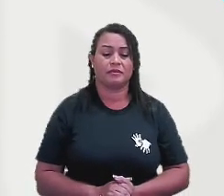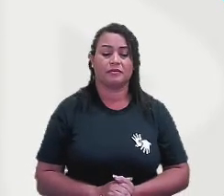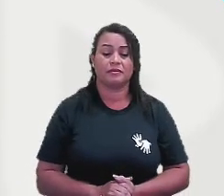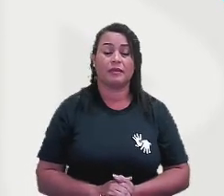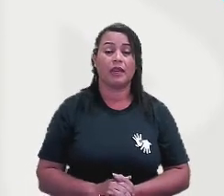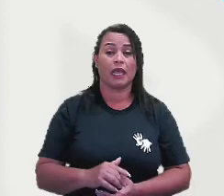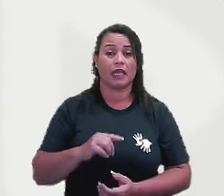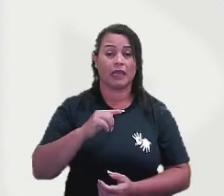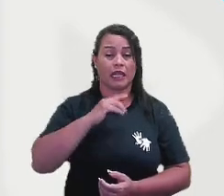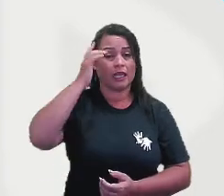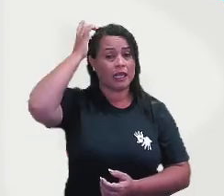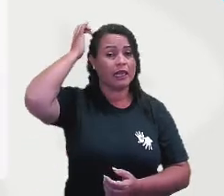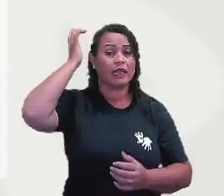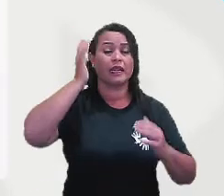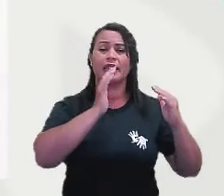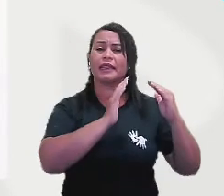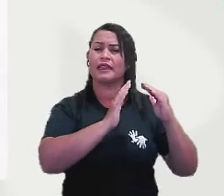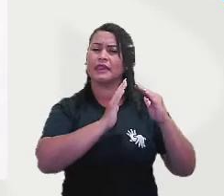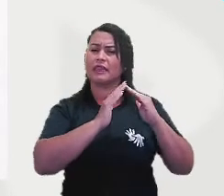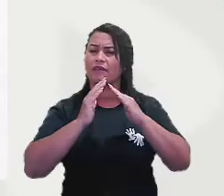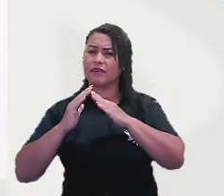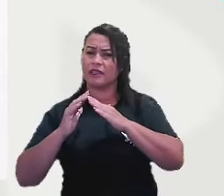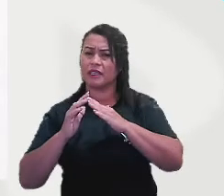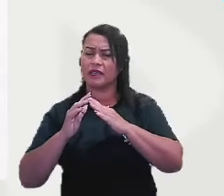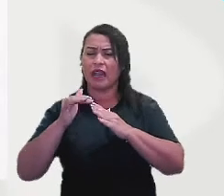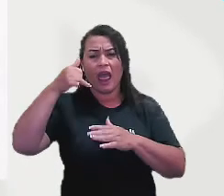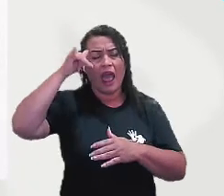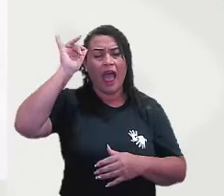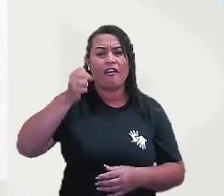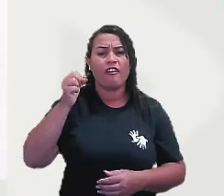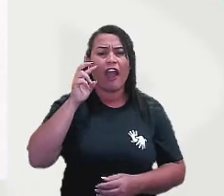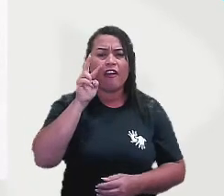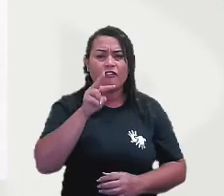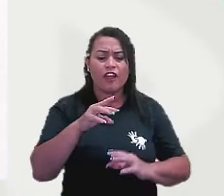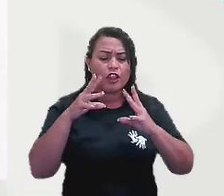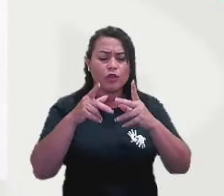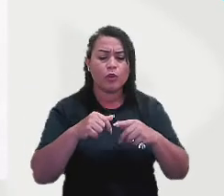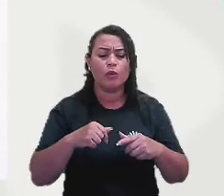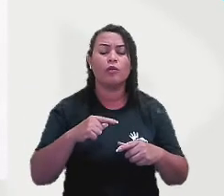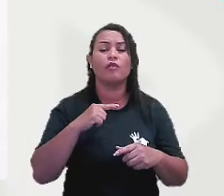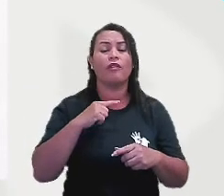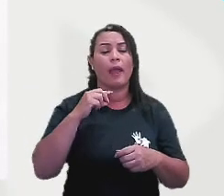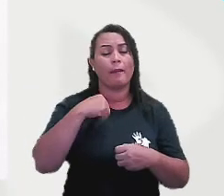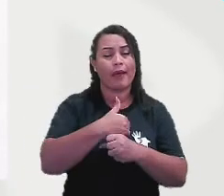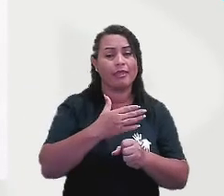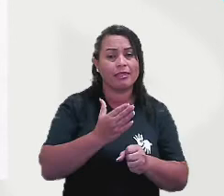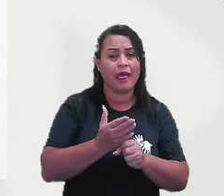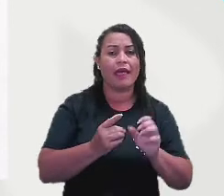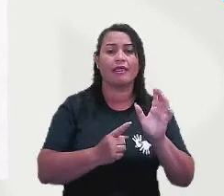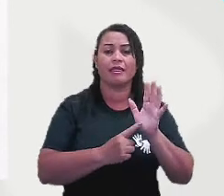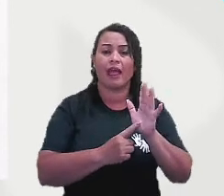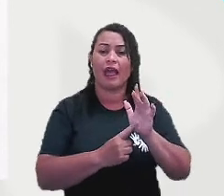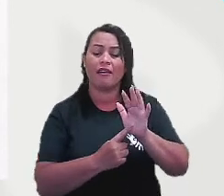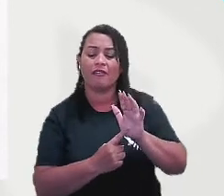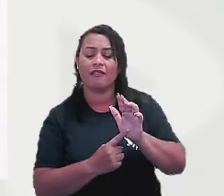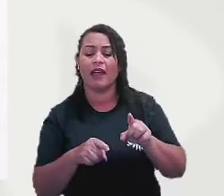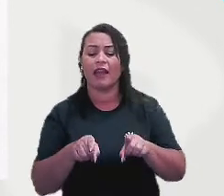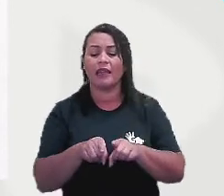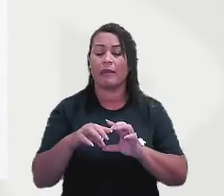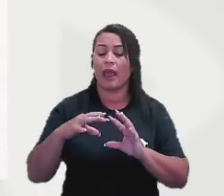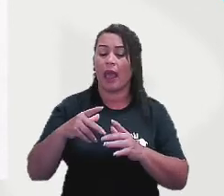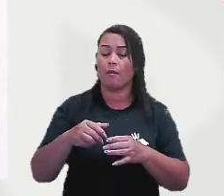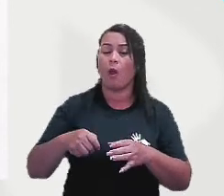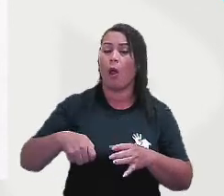Na vila, a vaca vê tudo. Ela vê a batata e a vela, vê a bola e